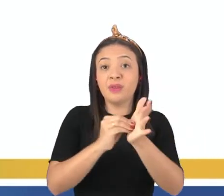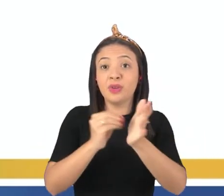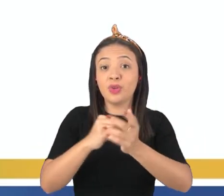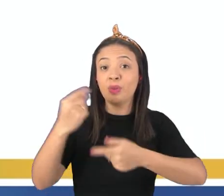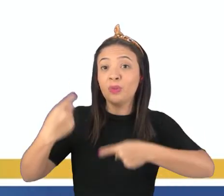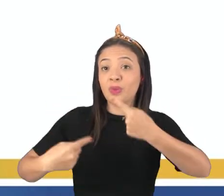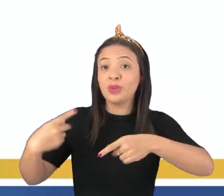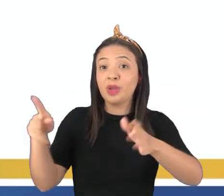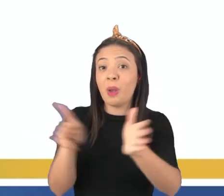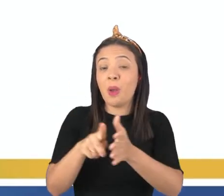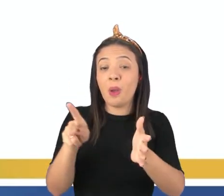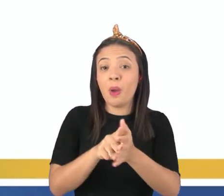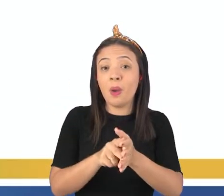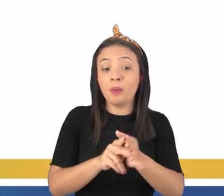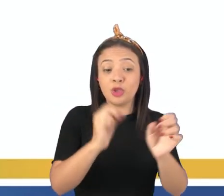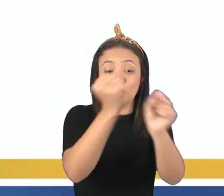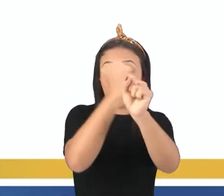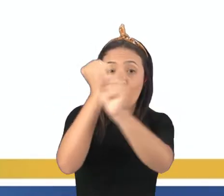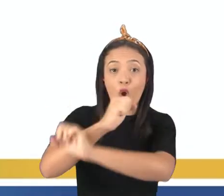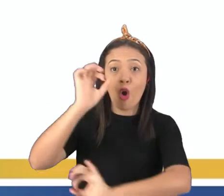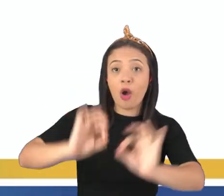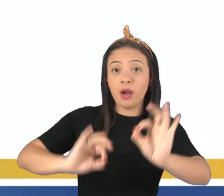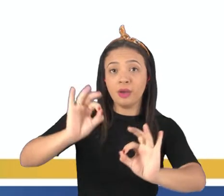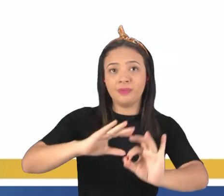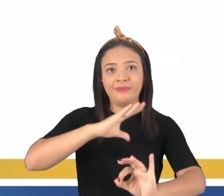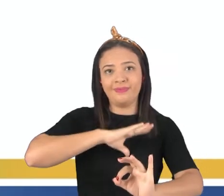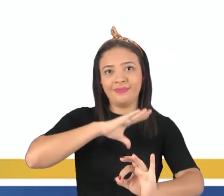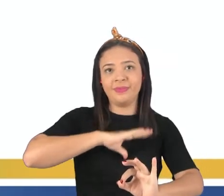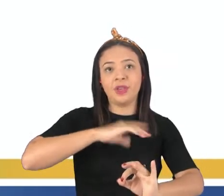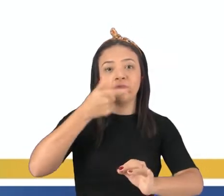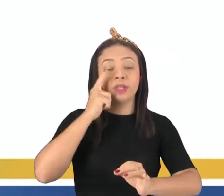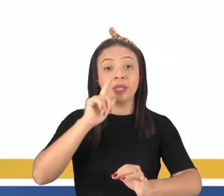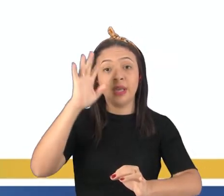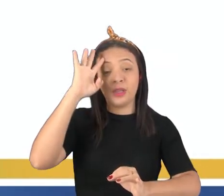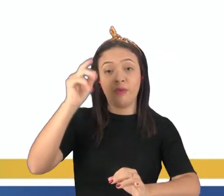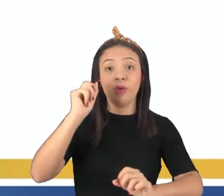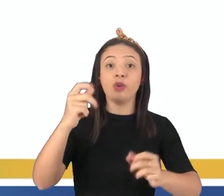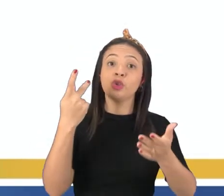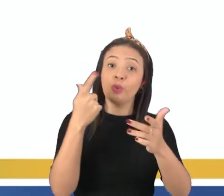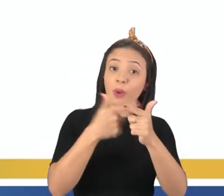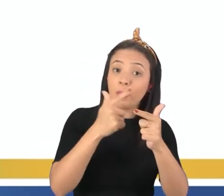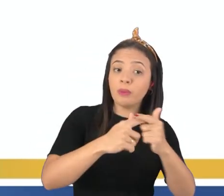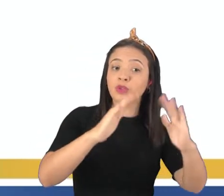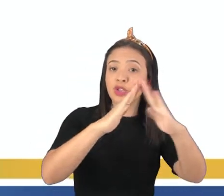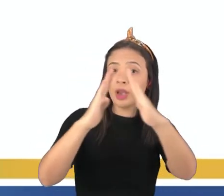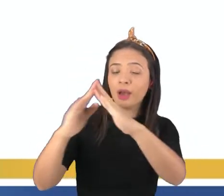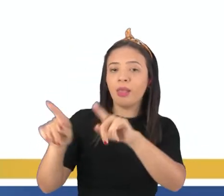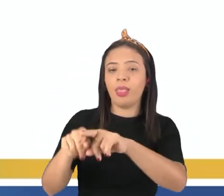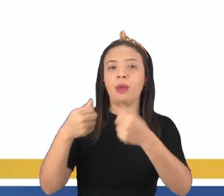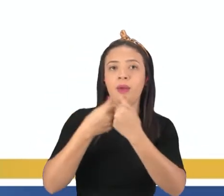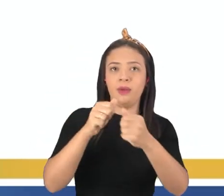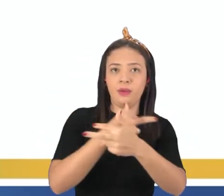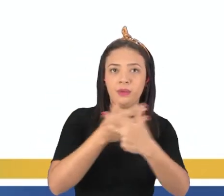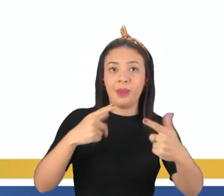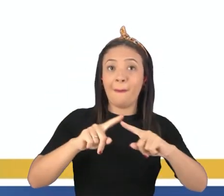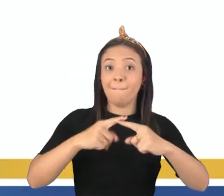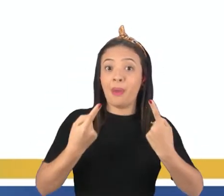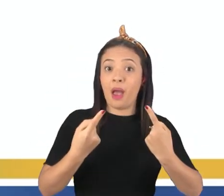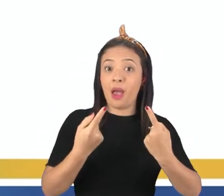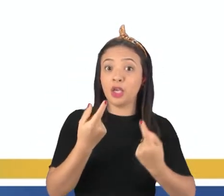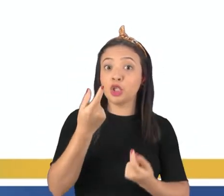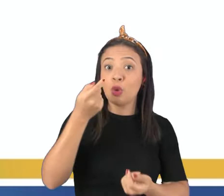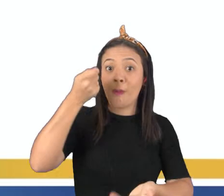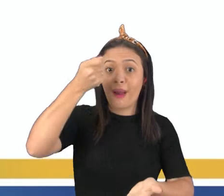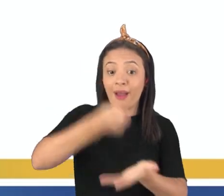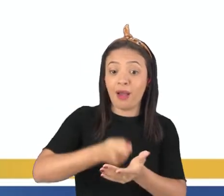de urbanização e infraestrutura que resolvessem questões como moradia e transporte, embora os custos das